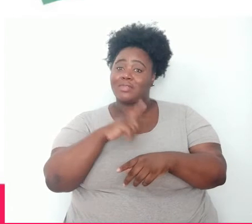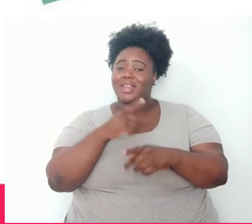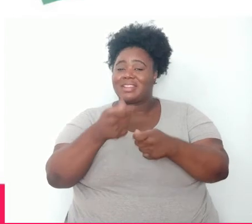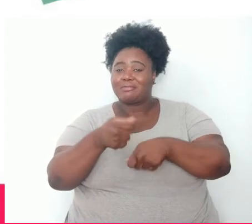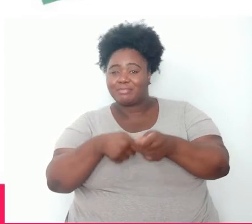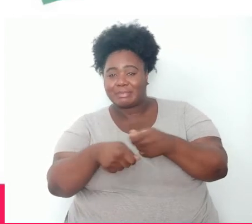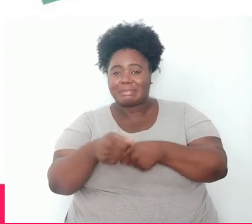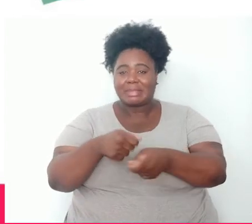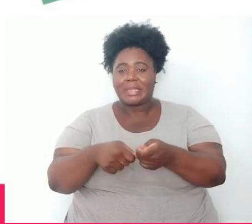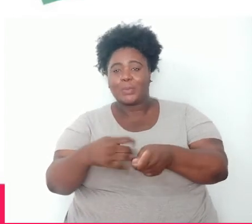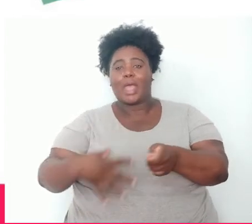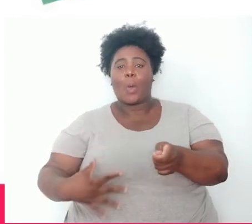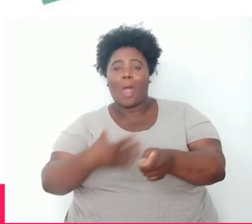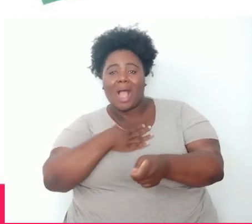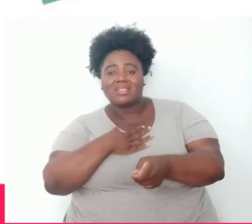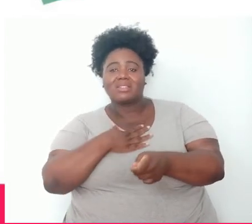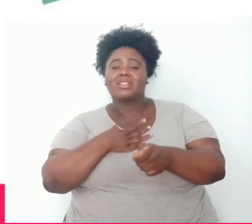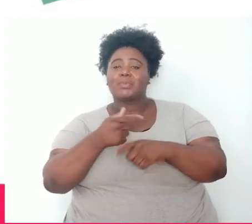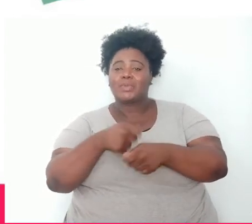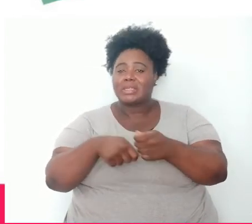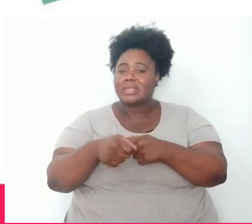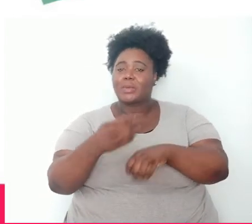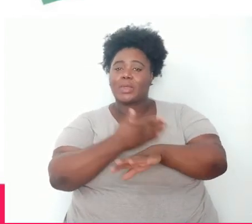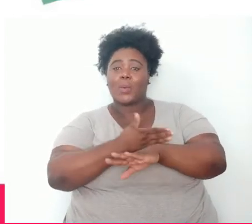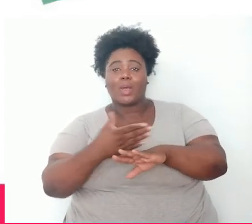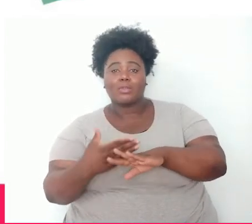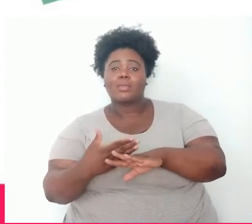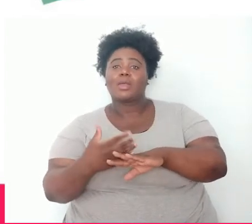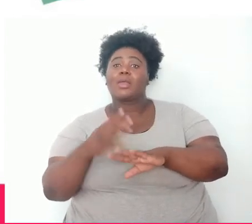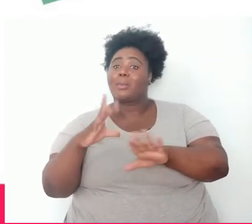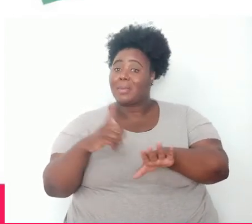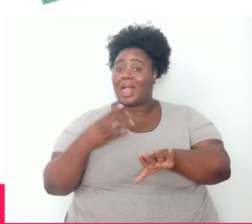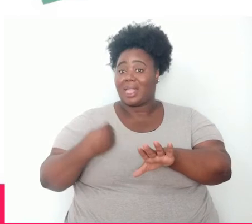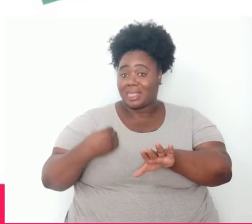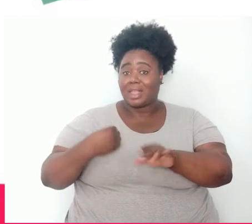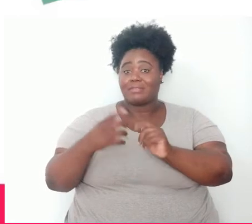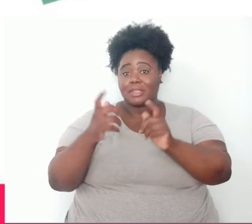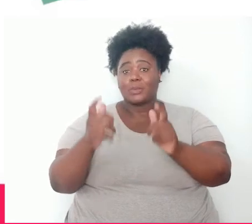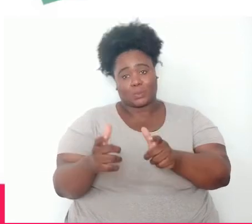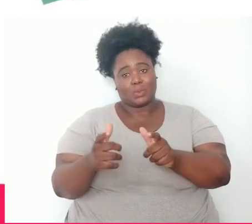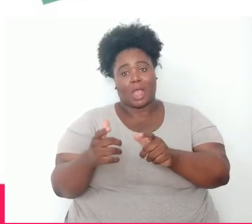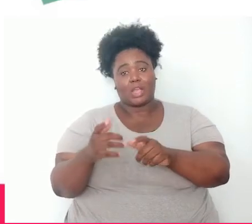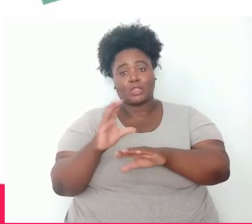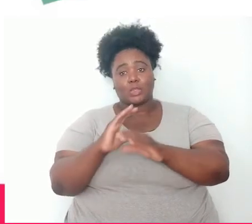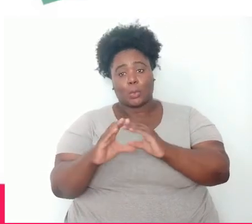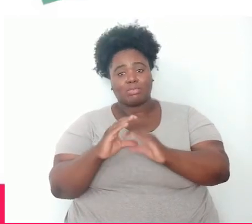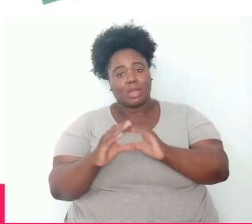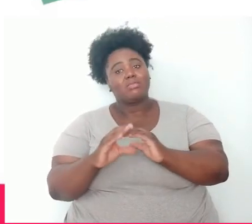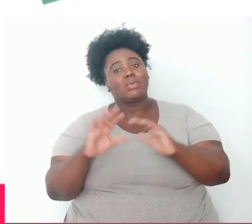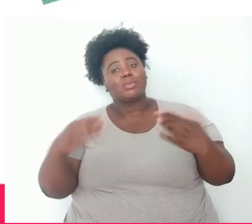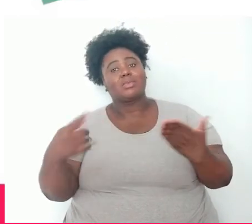com o racismo, tiveram que negociar com essa branquitude para poder existir nesses espaços de comunicação. E